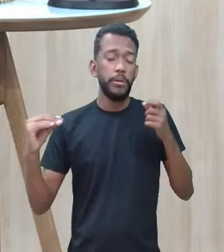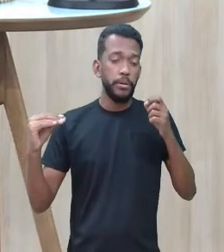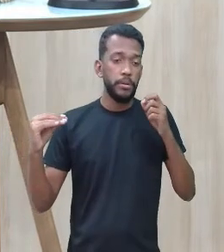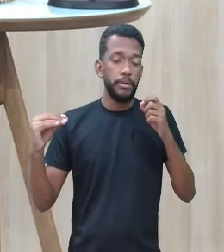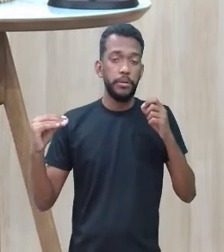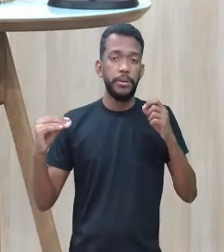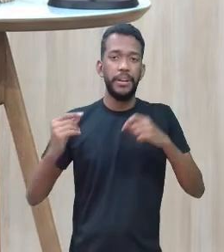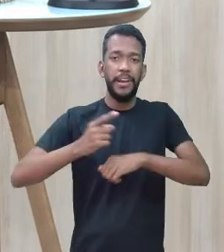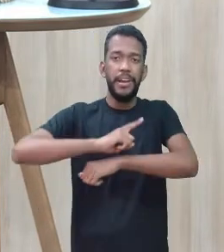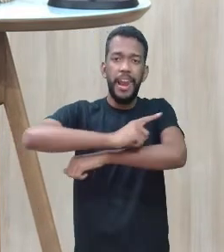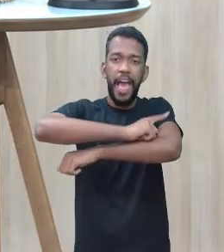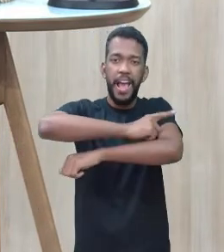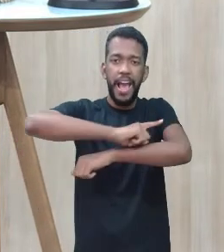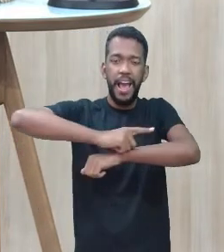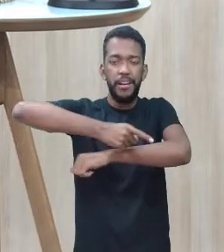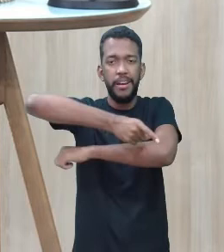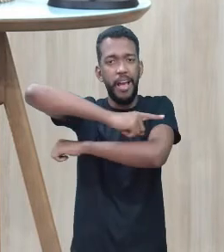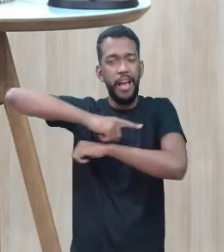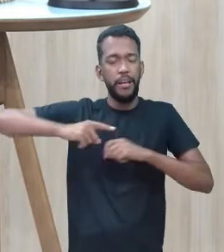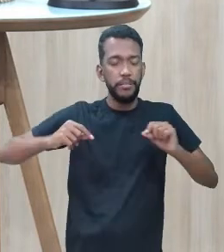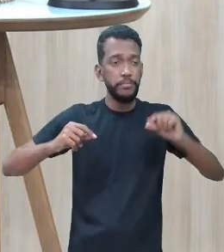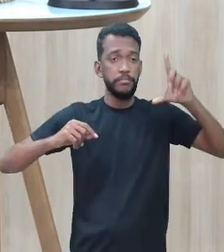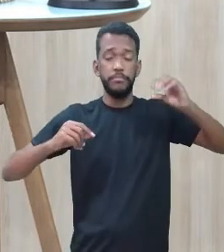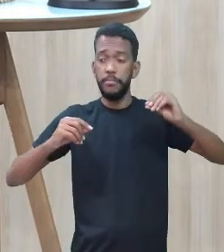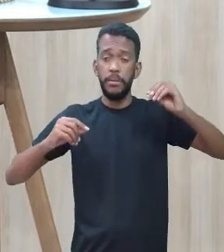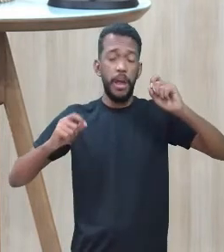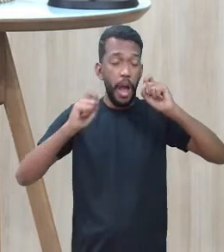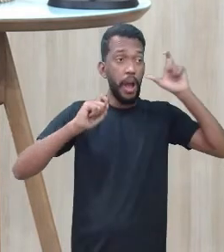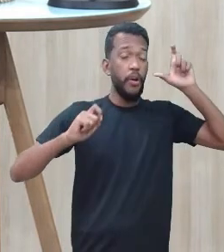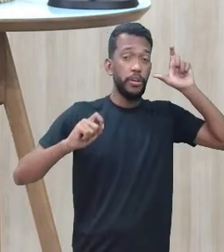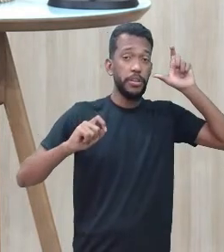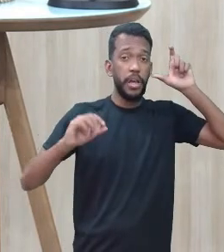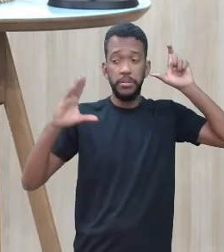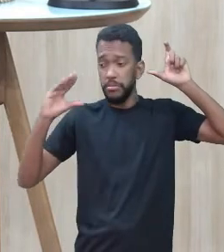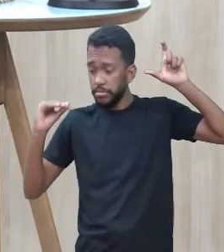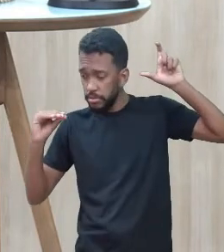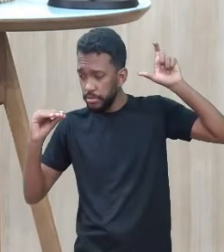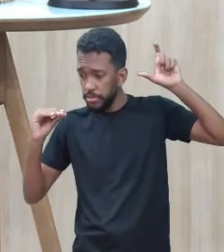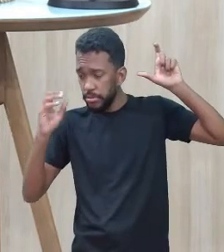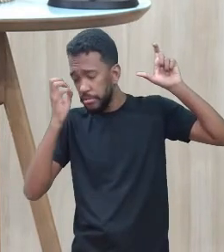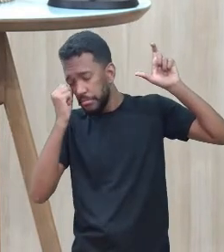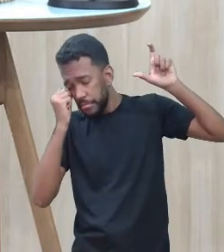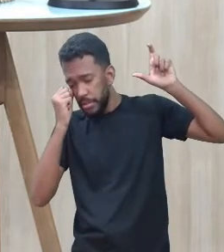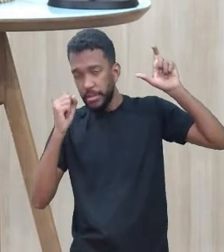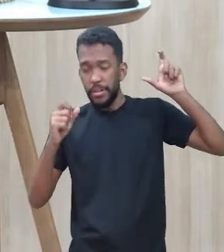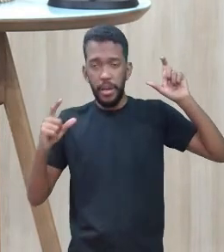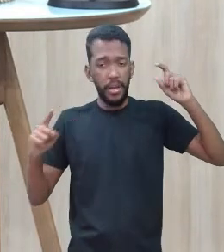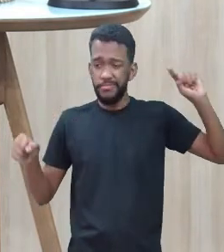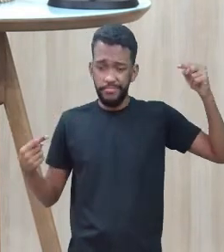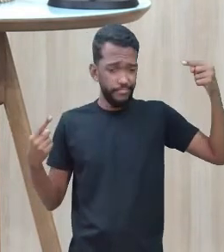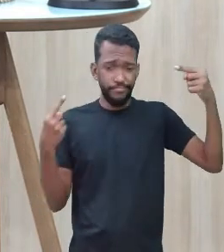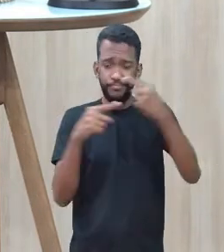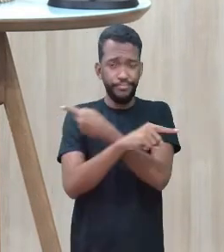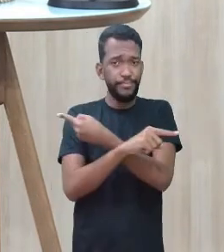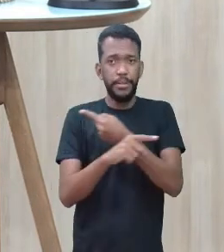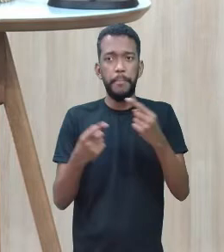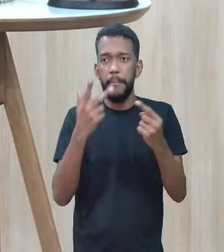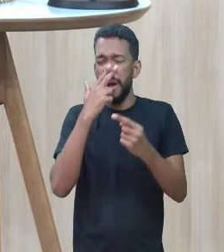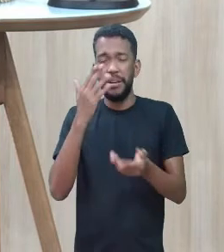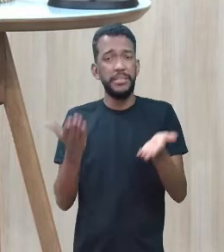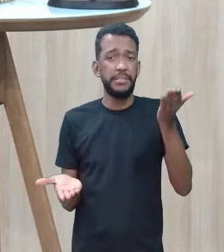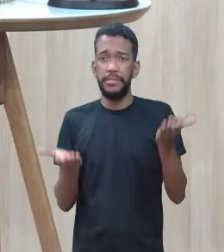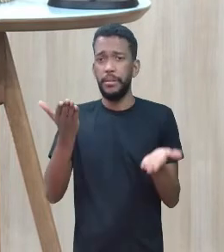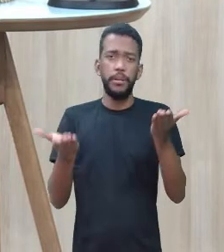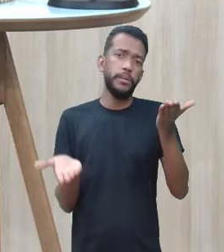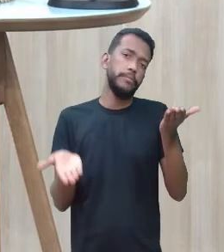aconteceu? Esses tejus, que não estavam encontrando os ratos para se alimentar, causaram um desequilíbrio na ilha de